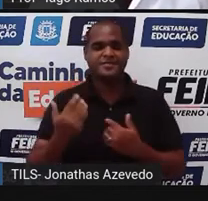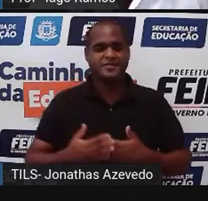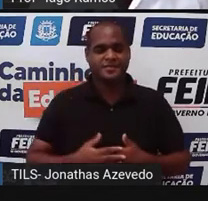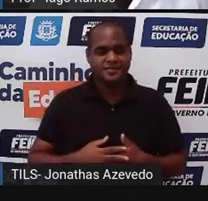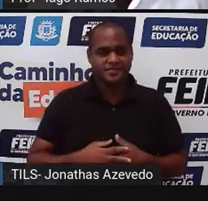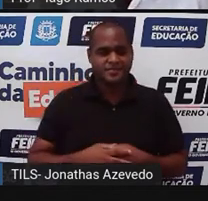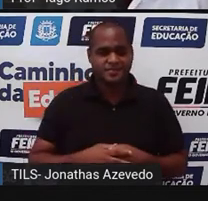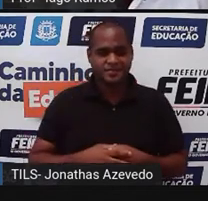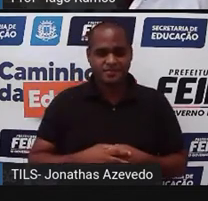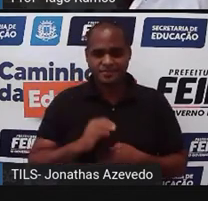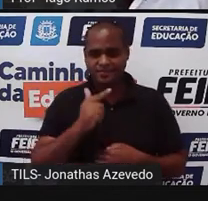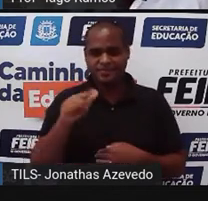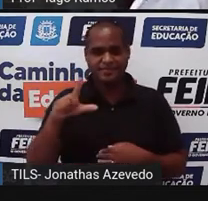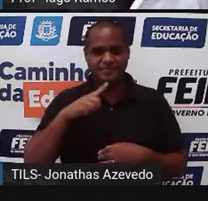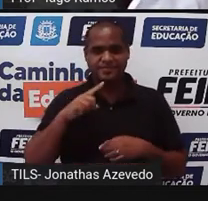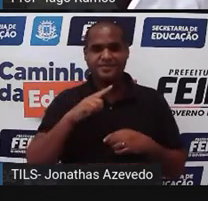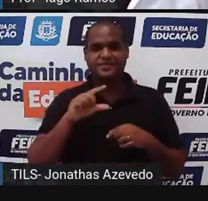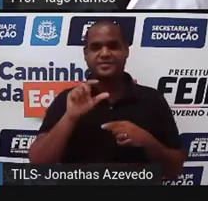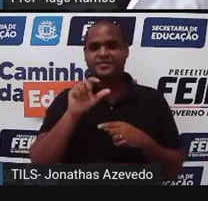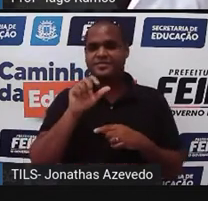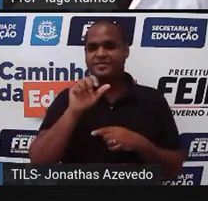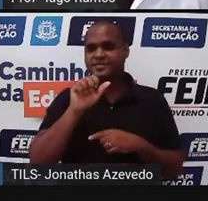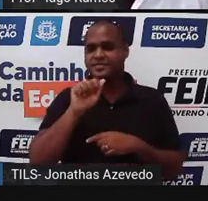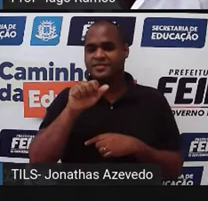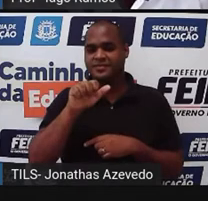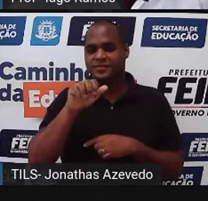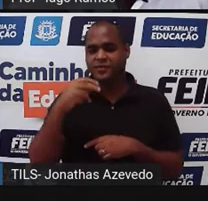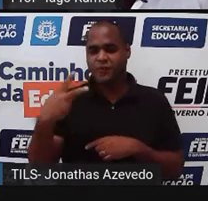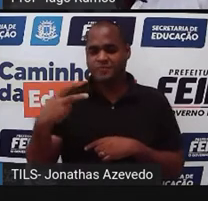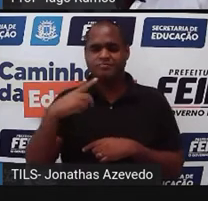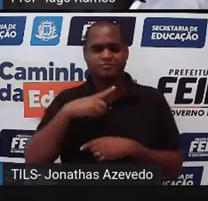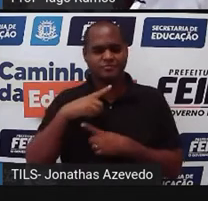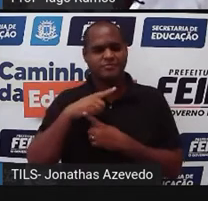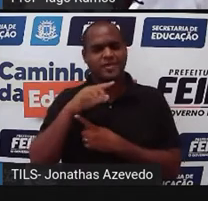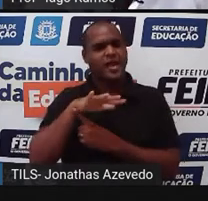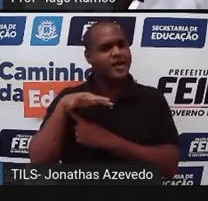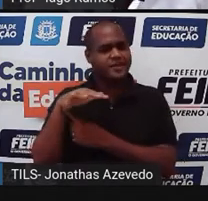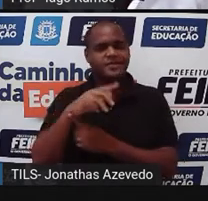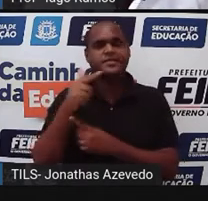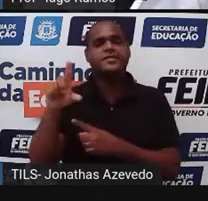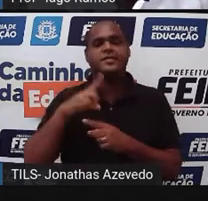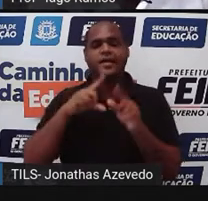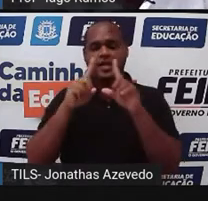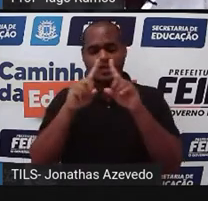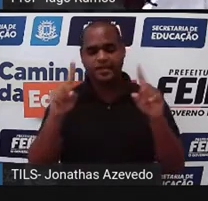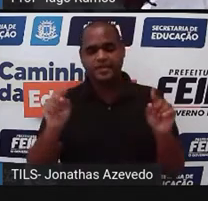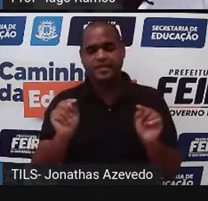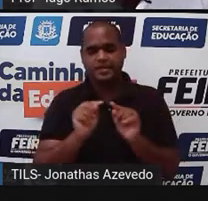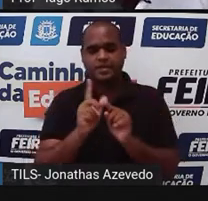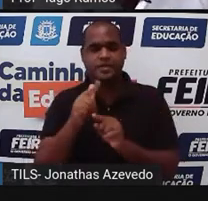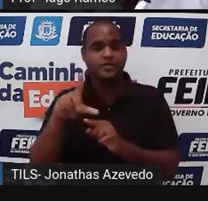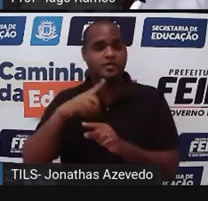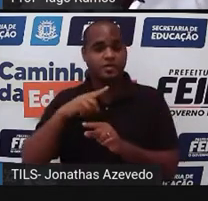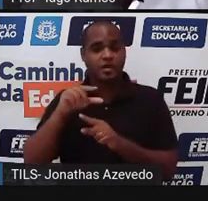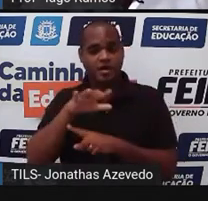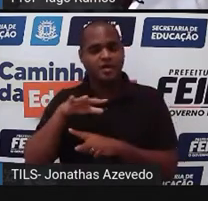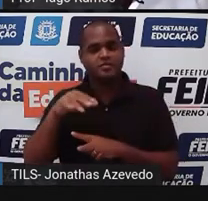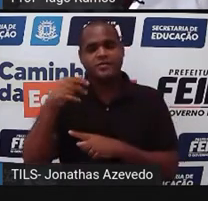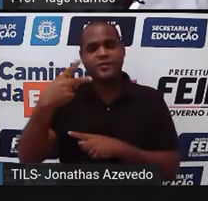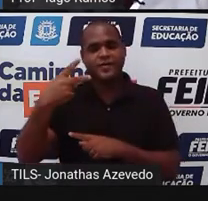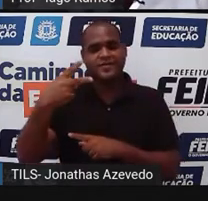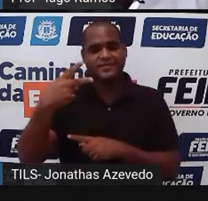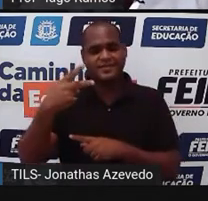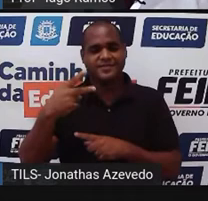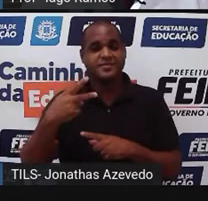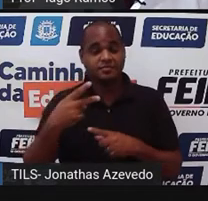é uma outra expressão que a gente viu por aqui para calcular uma outra área de um outro cara de lateiro que eu tô chamando ali diária 2